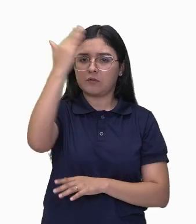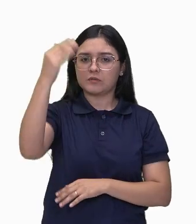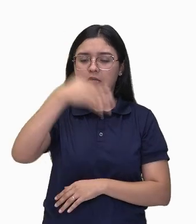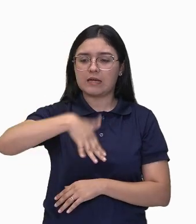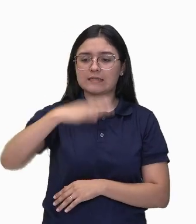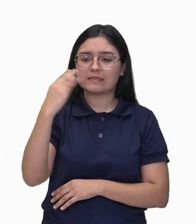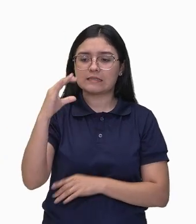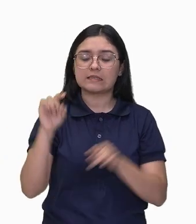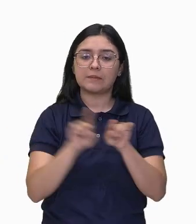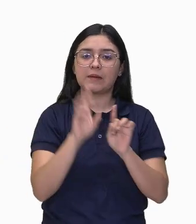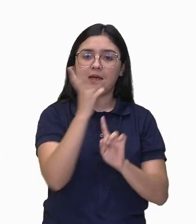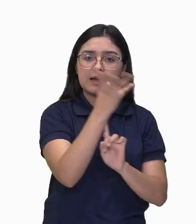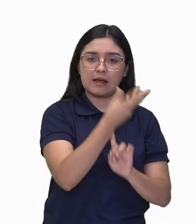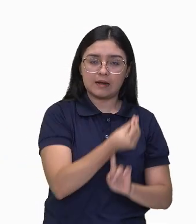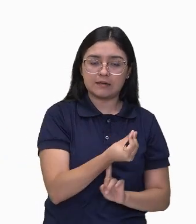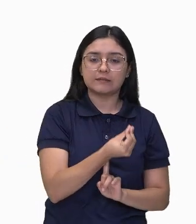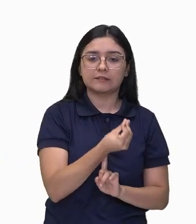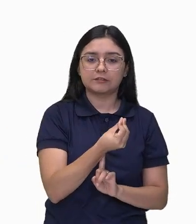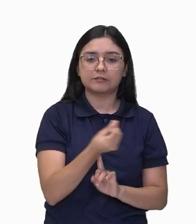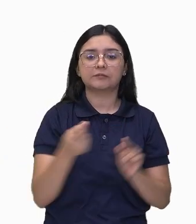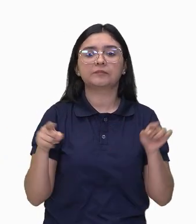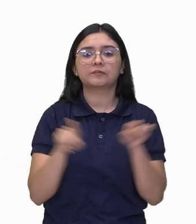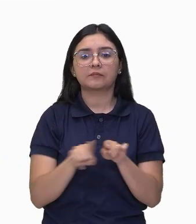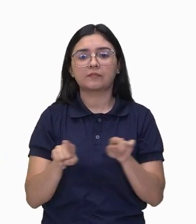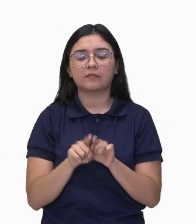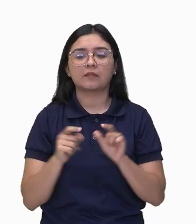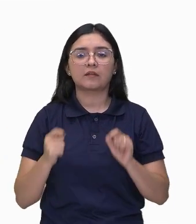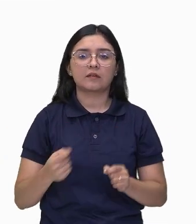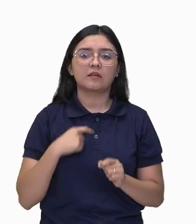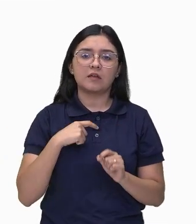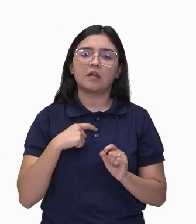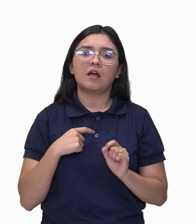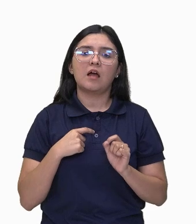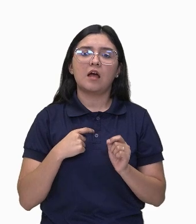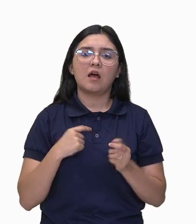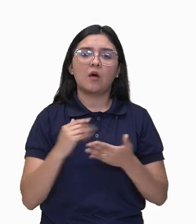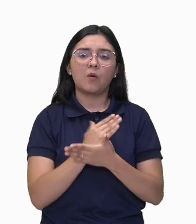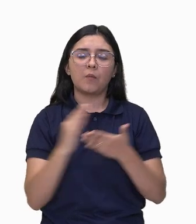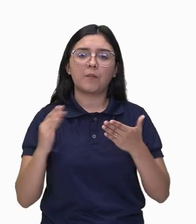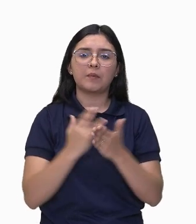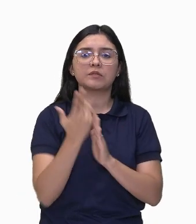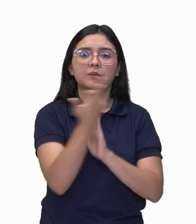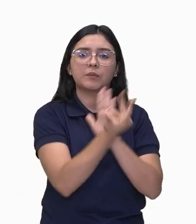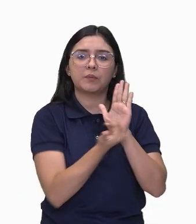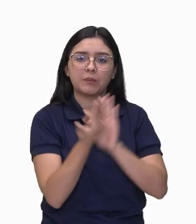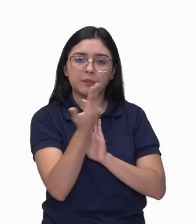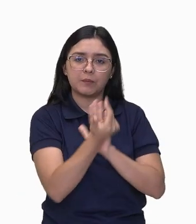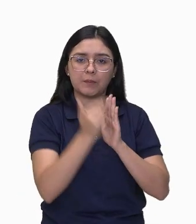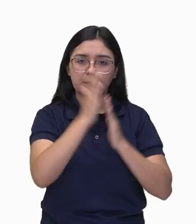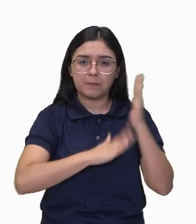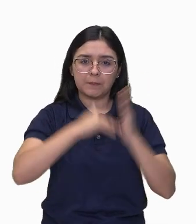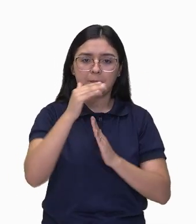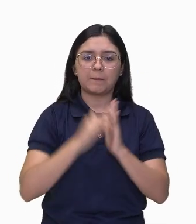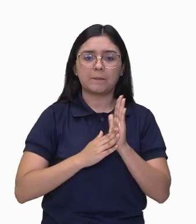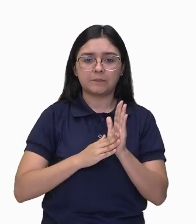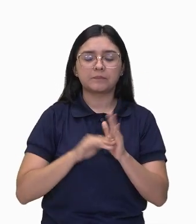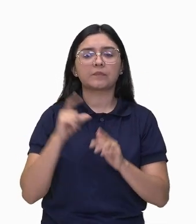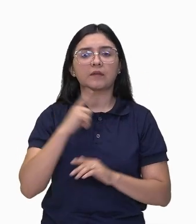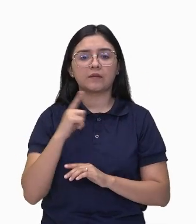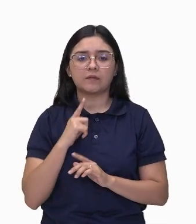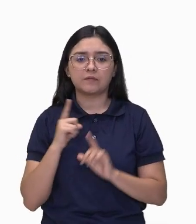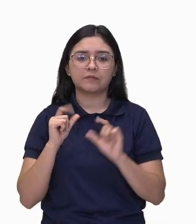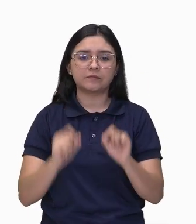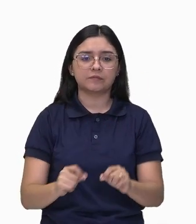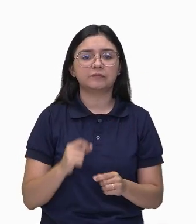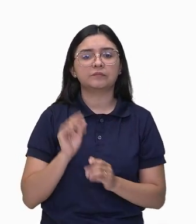nas artes. Entre as poucas telas e afrescos de sua autoria, podemos destacar A Última Ceia,